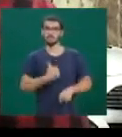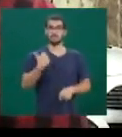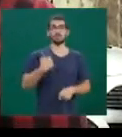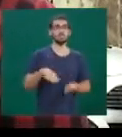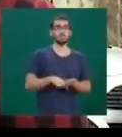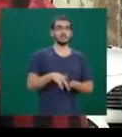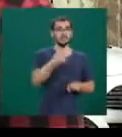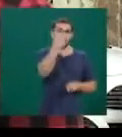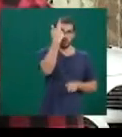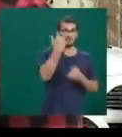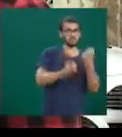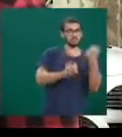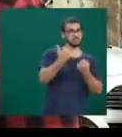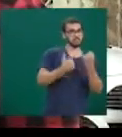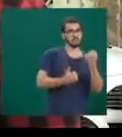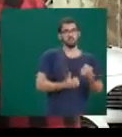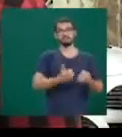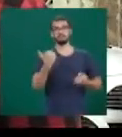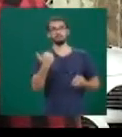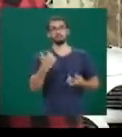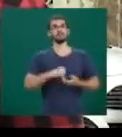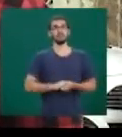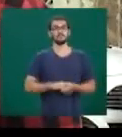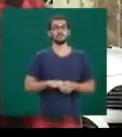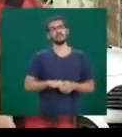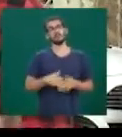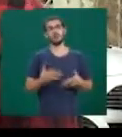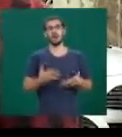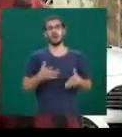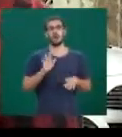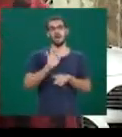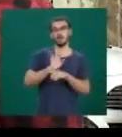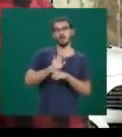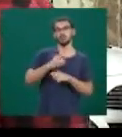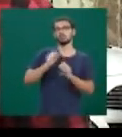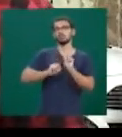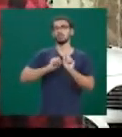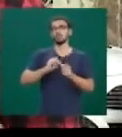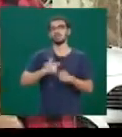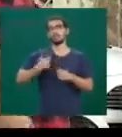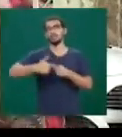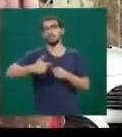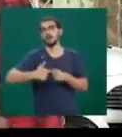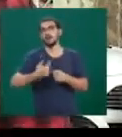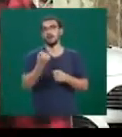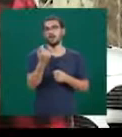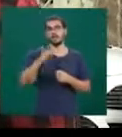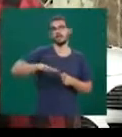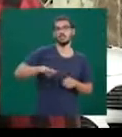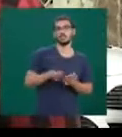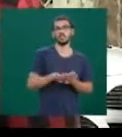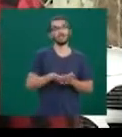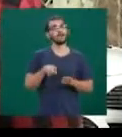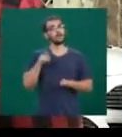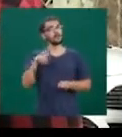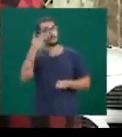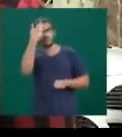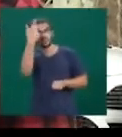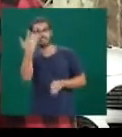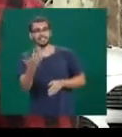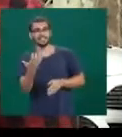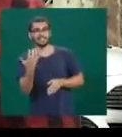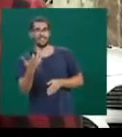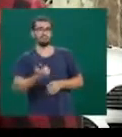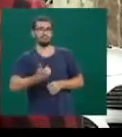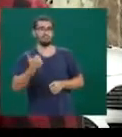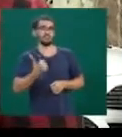a gasolina, tanto para quem pega carona, que é mais rápido, não vai parando, como os ônibus, e as